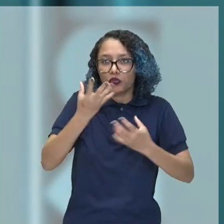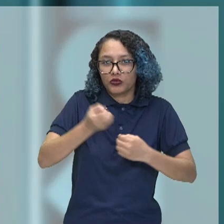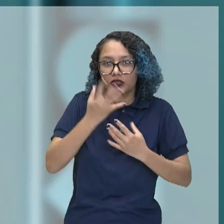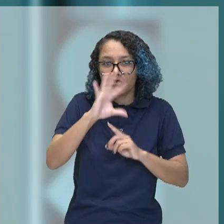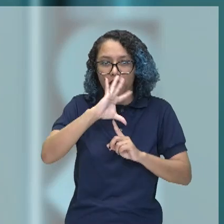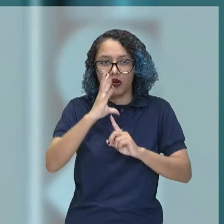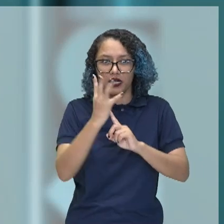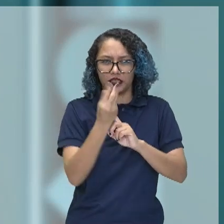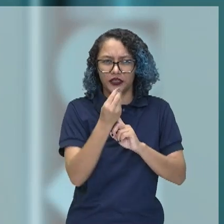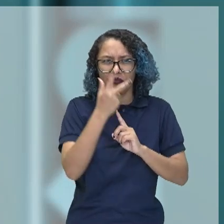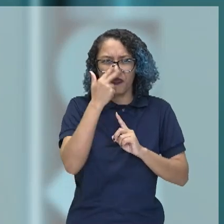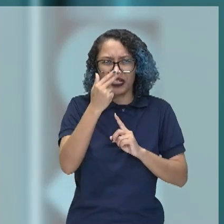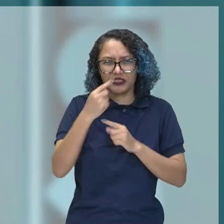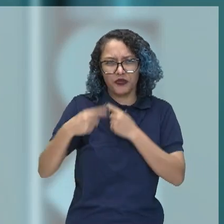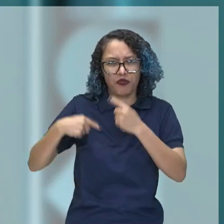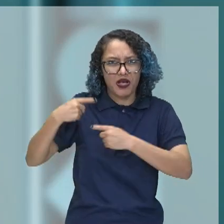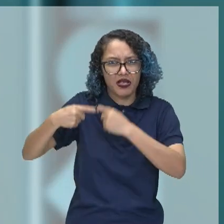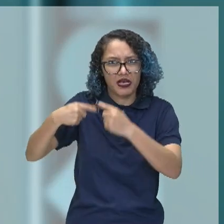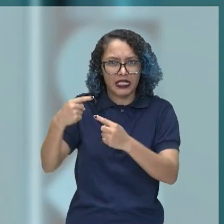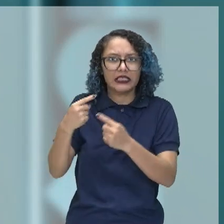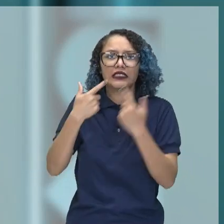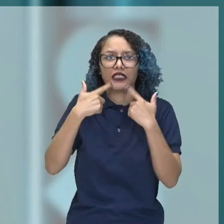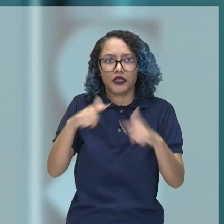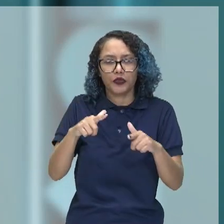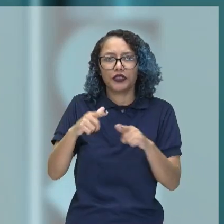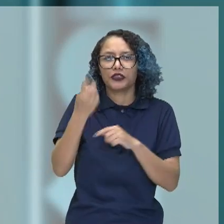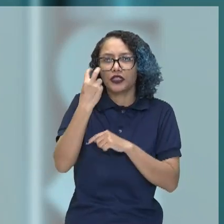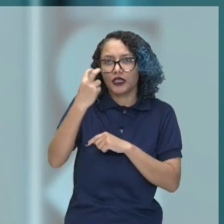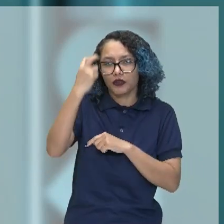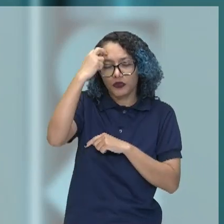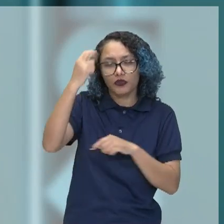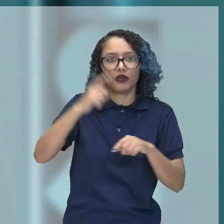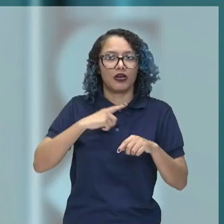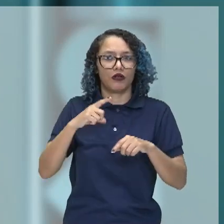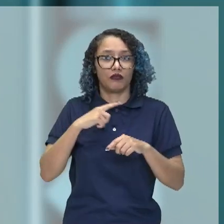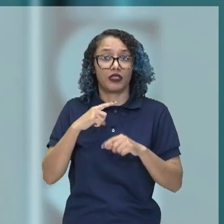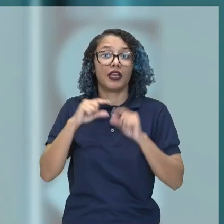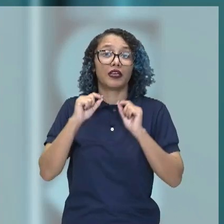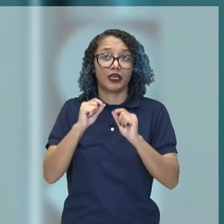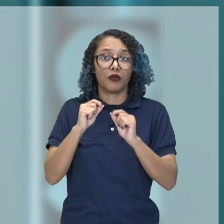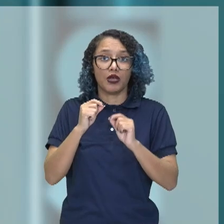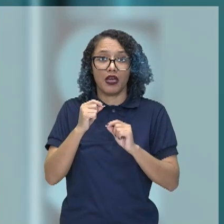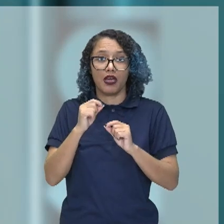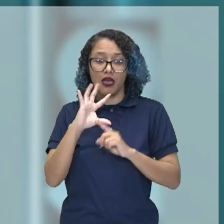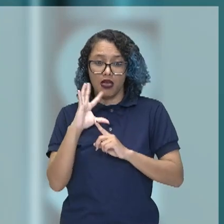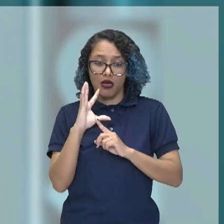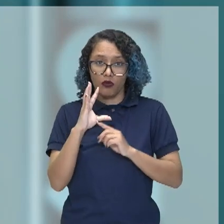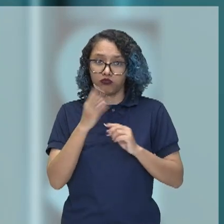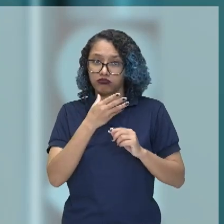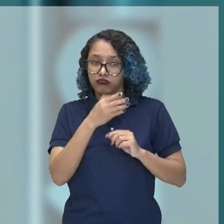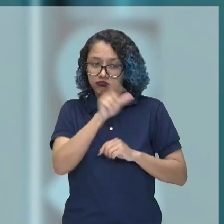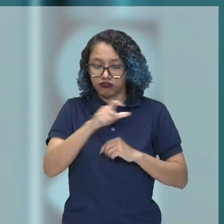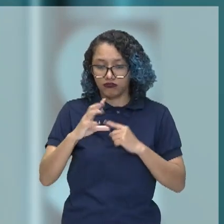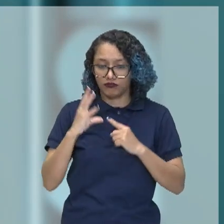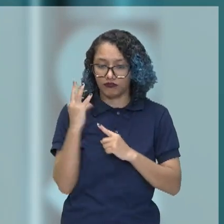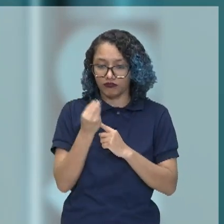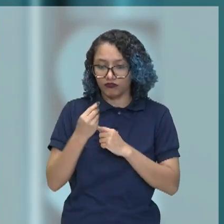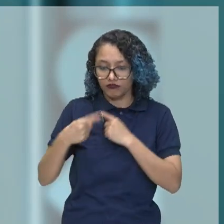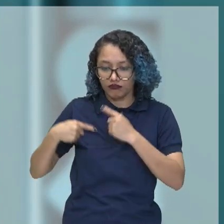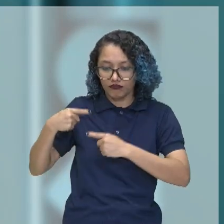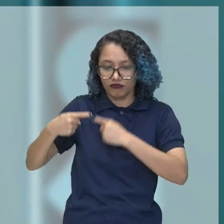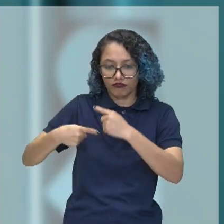herança linguística, uma herança cultural que é passada pelos artistas para se construir esse